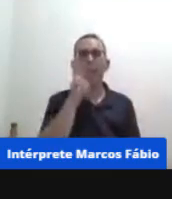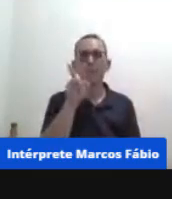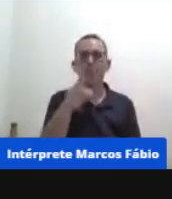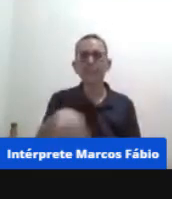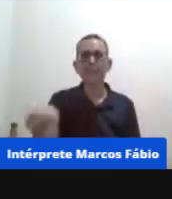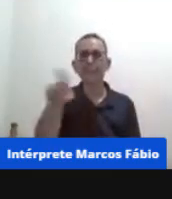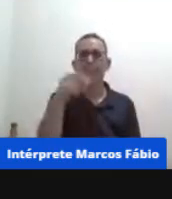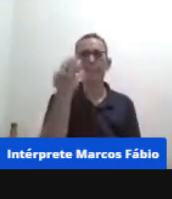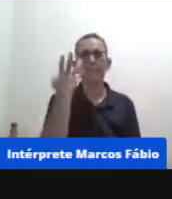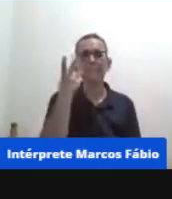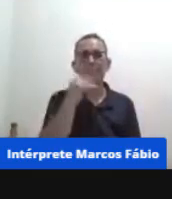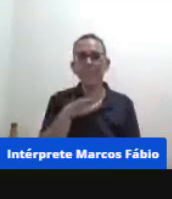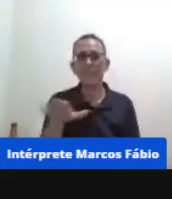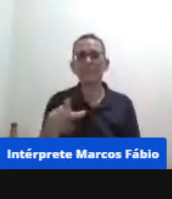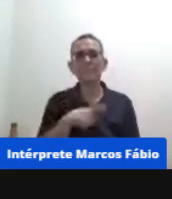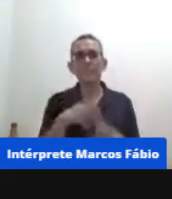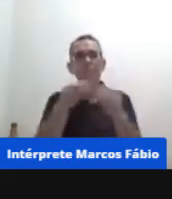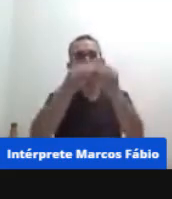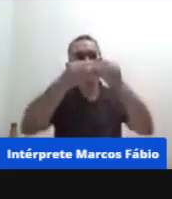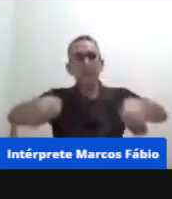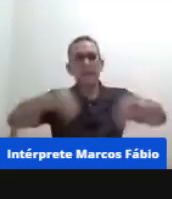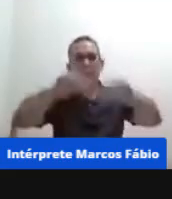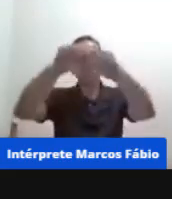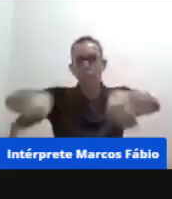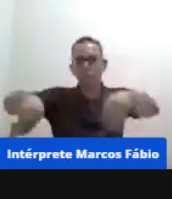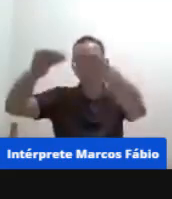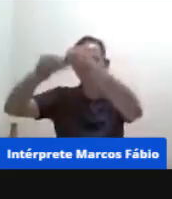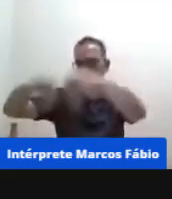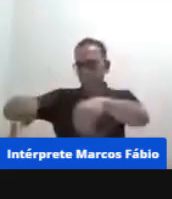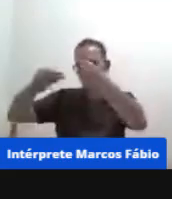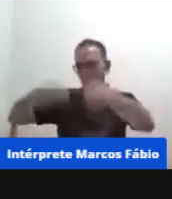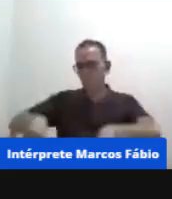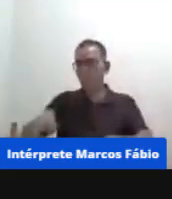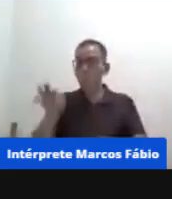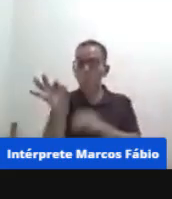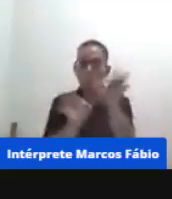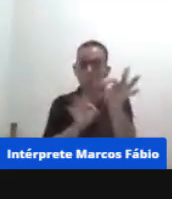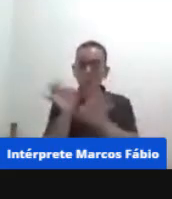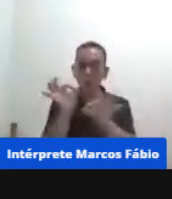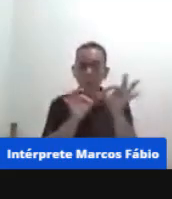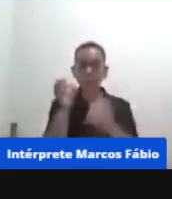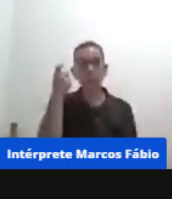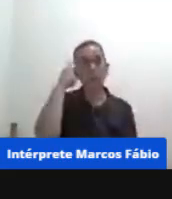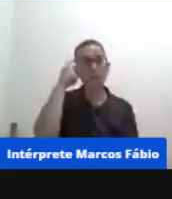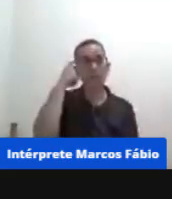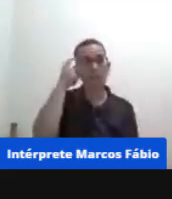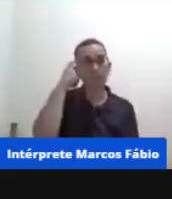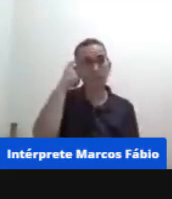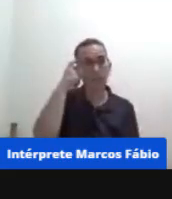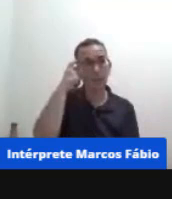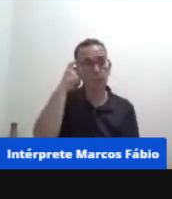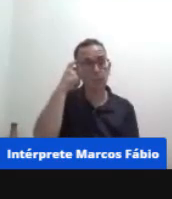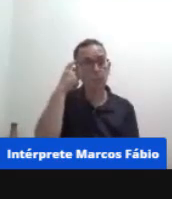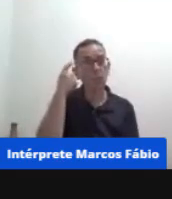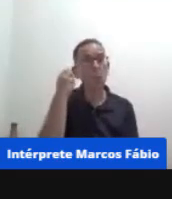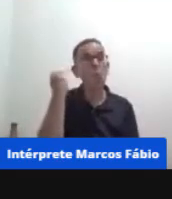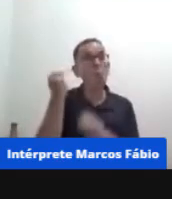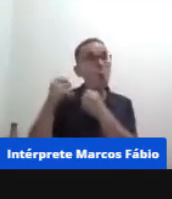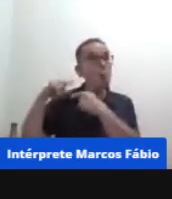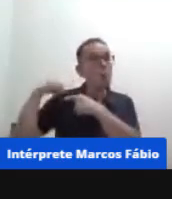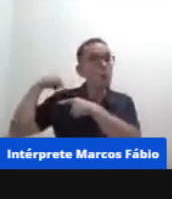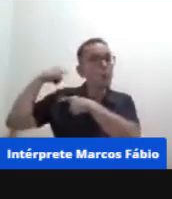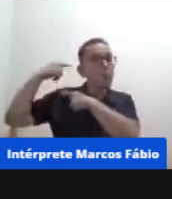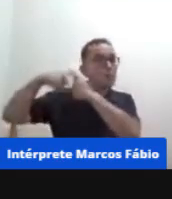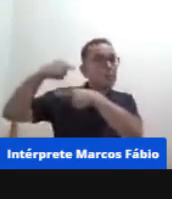crianças trazem prejuízos justamente nessa organização do pensamento, dessa velocidade do processamento da